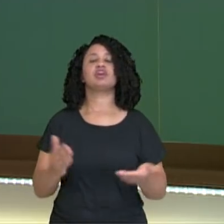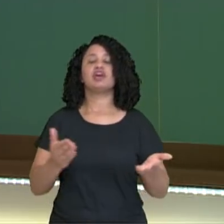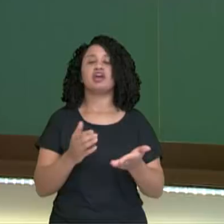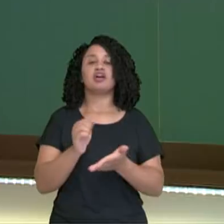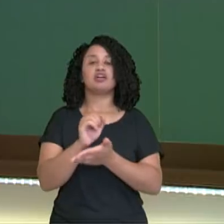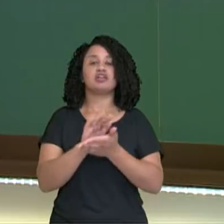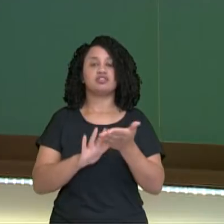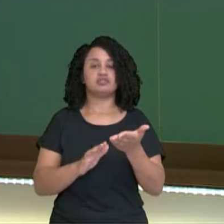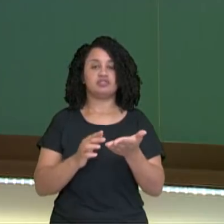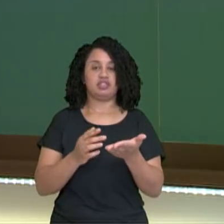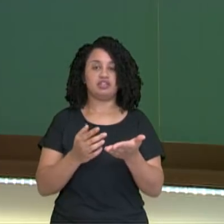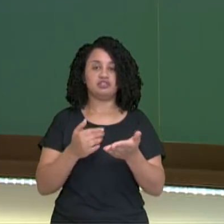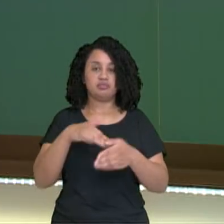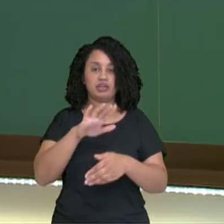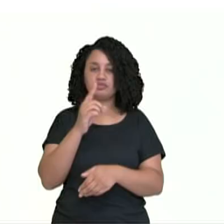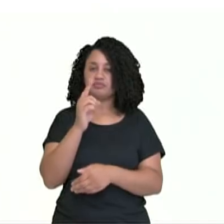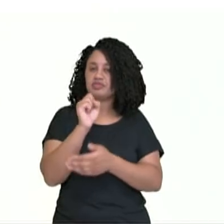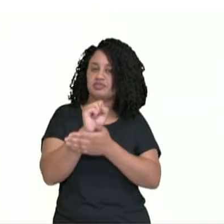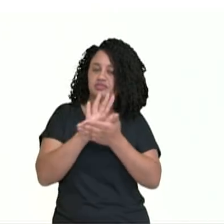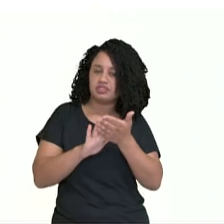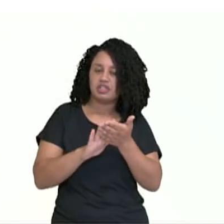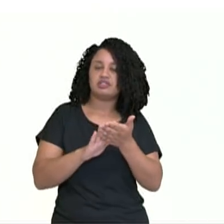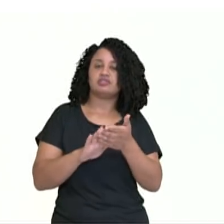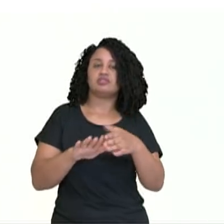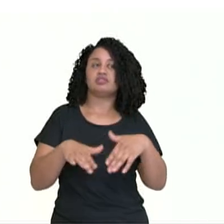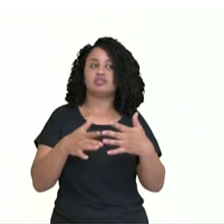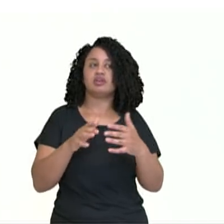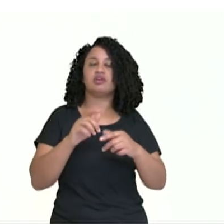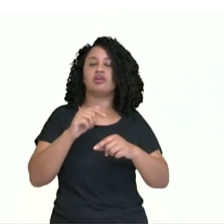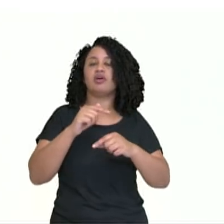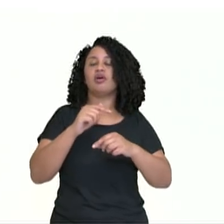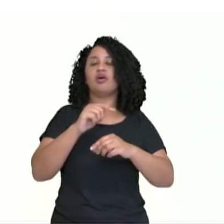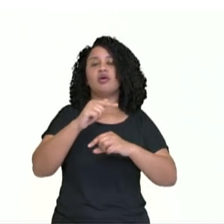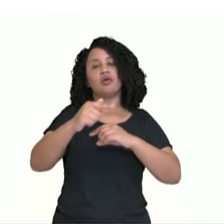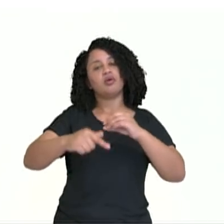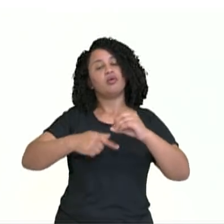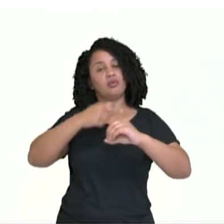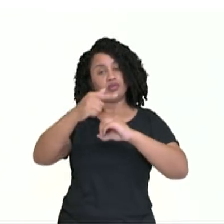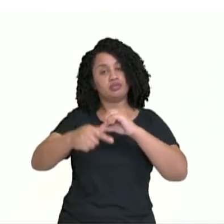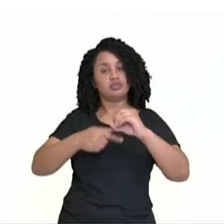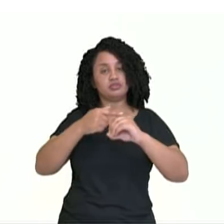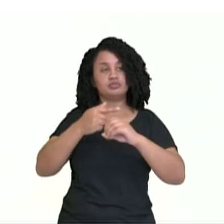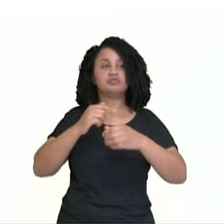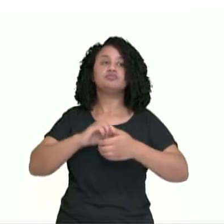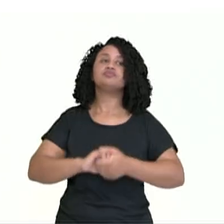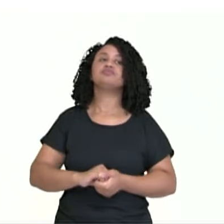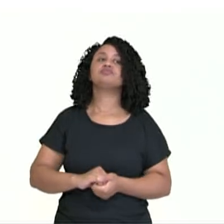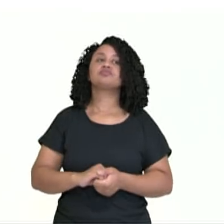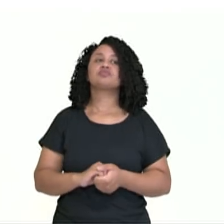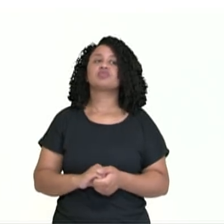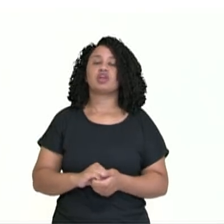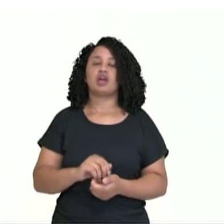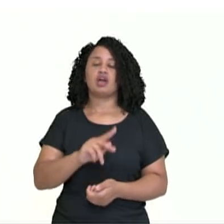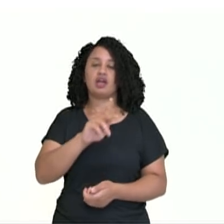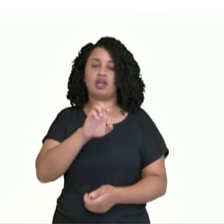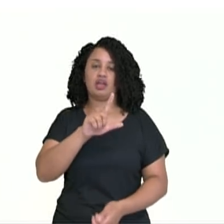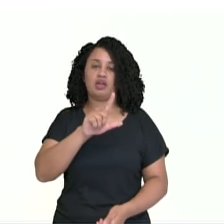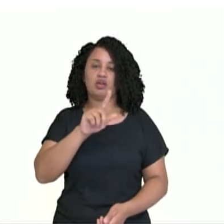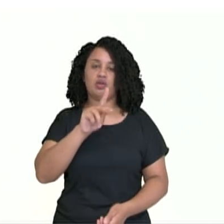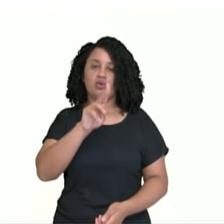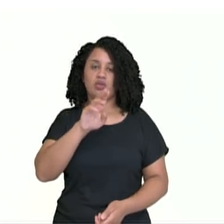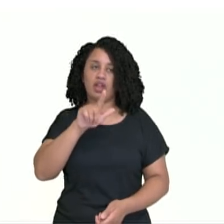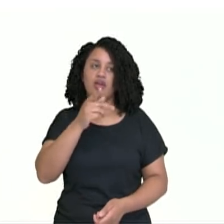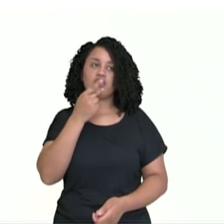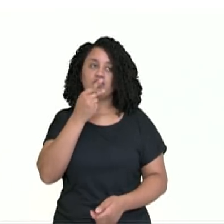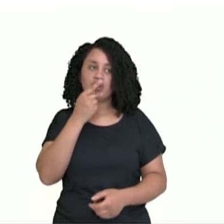vocês, mais uma atividade, tá certo? O átomo ou o carbono é tetravalente, afirmou Kekulé. A distribuição eletrônica do átomo